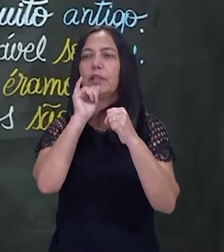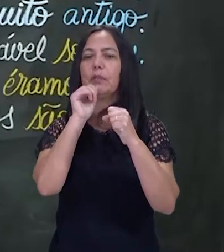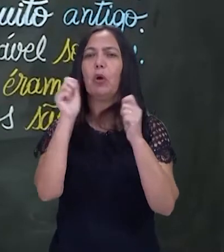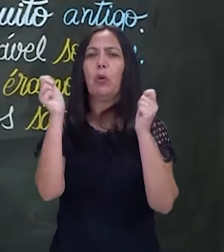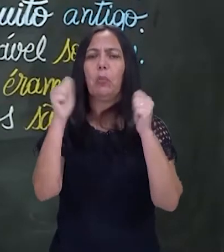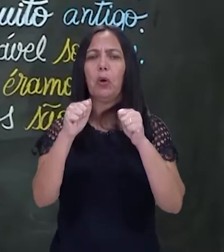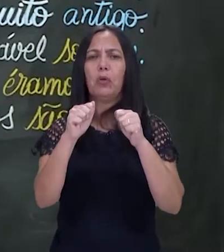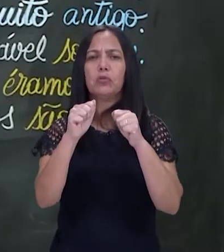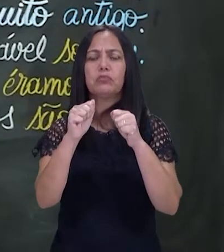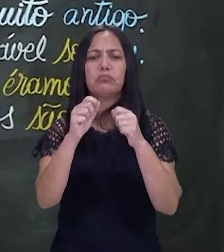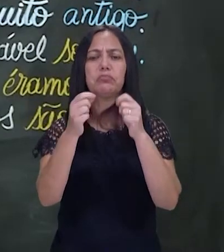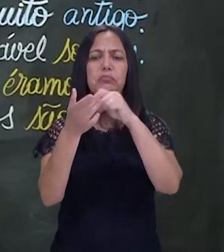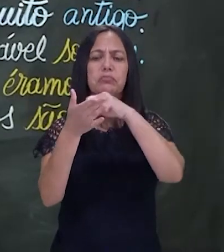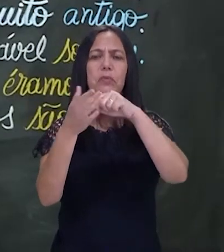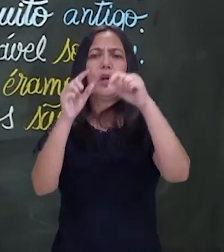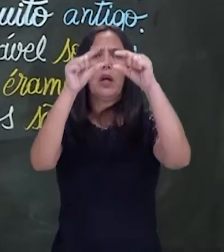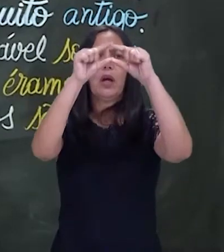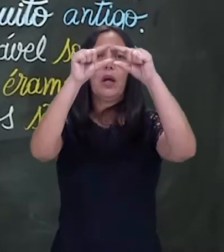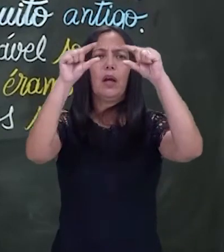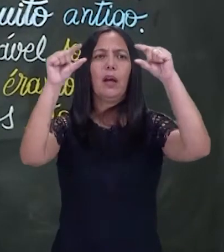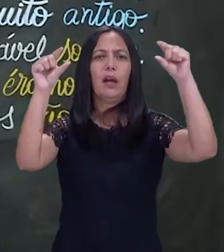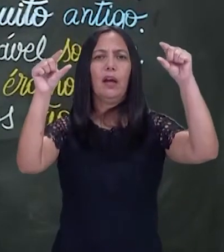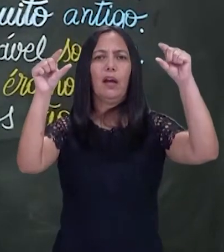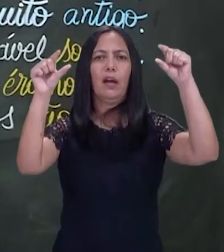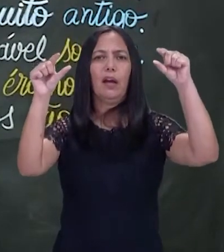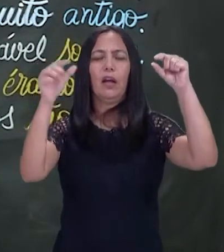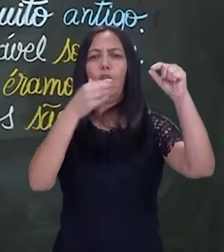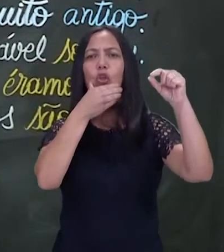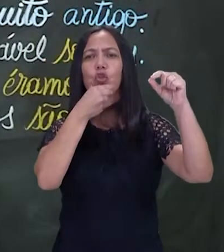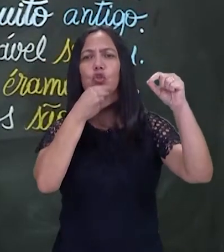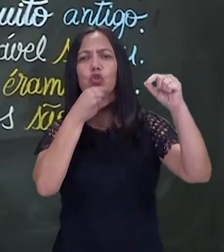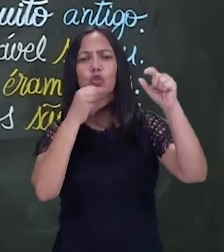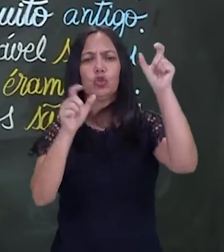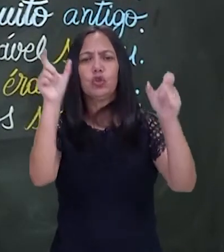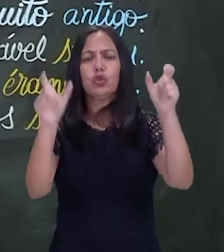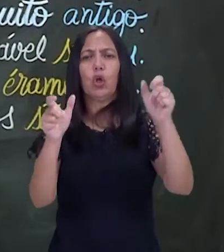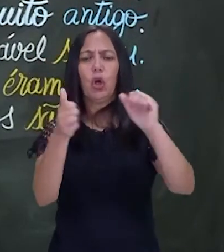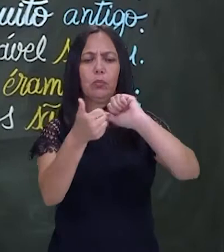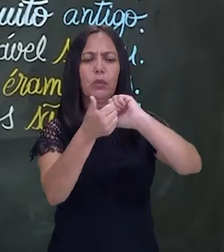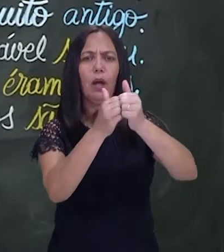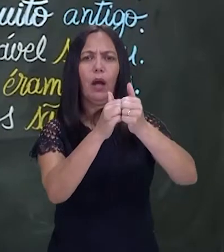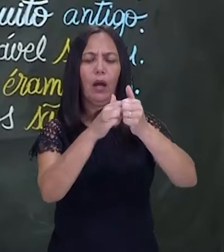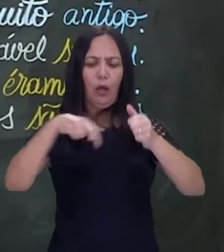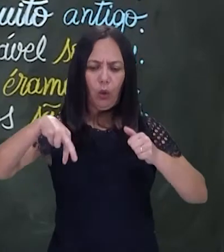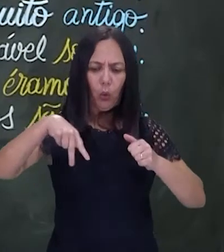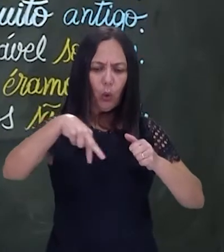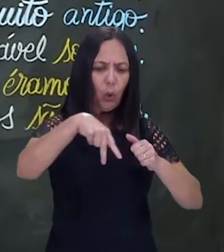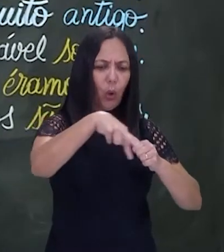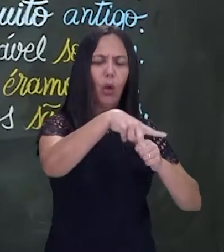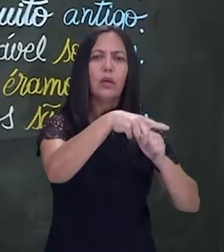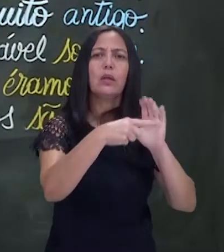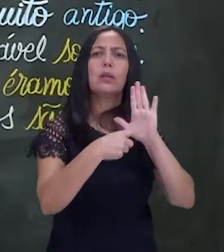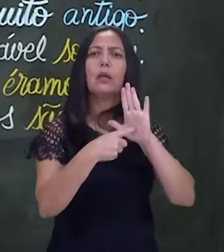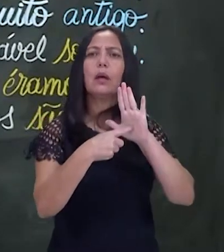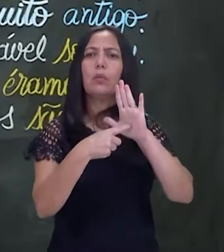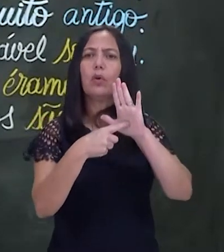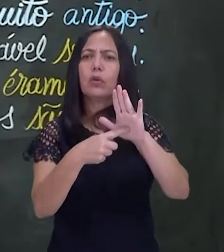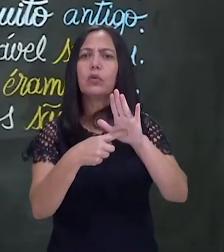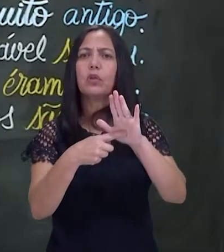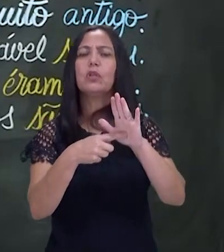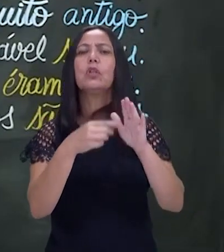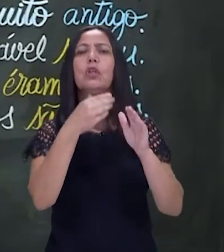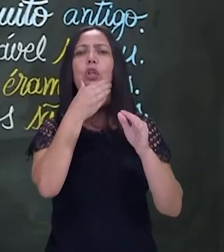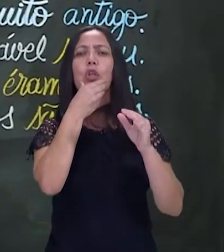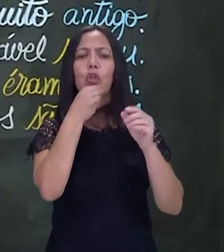construir uma oração do tipo: os atletas andam rápido. Nesse caso, o verbo andar, ele indica, de fato,